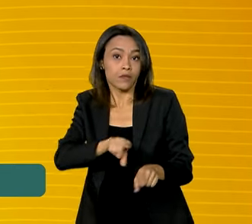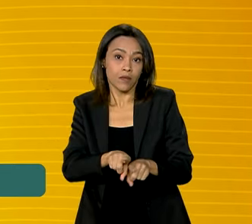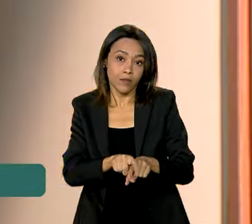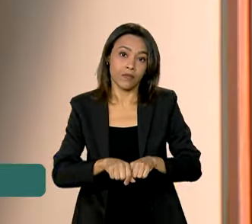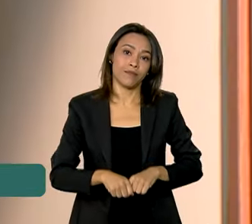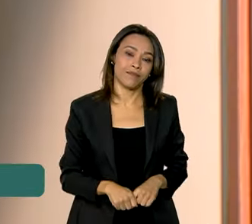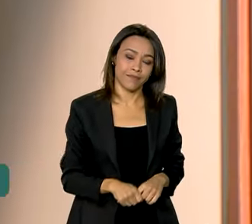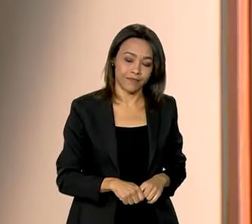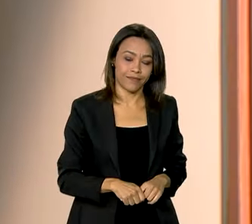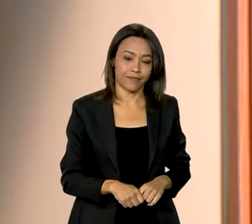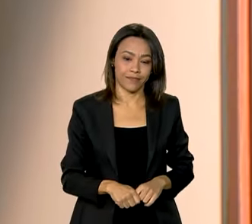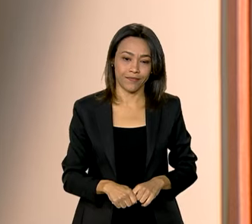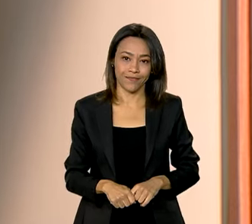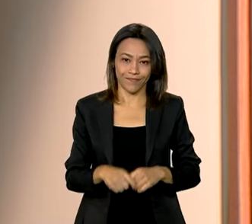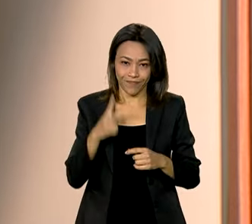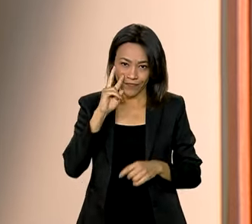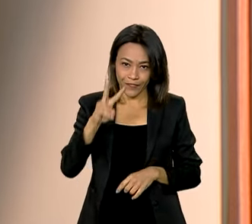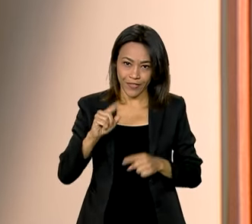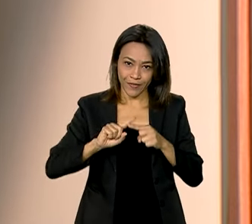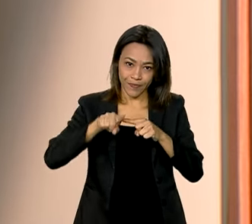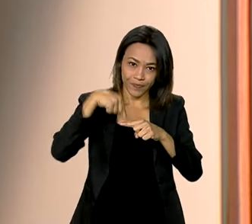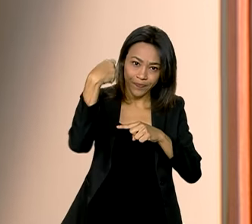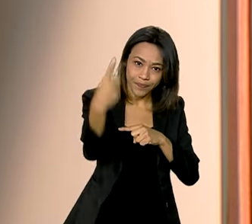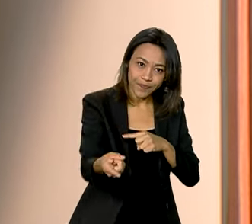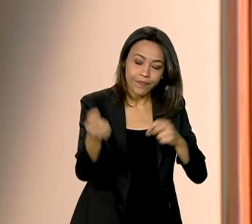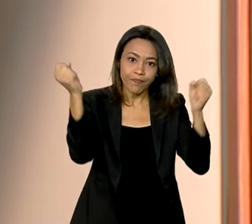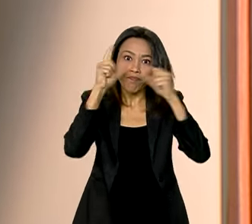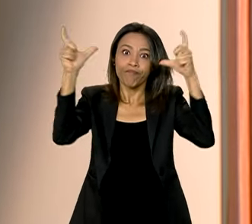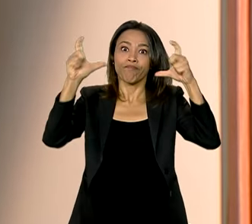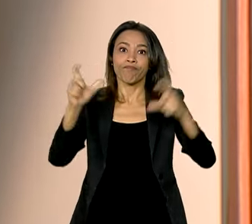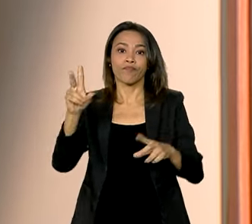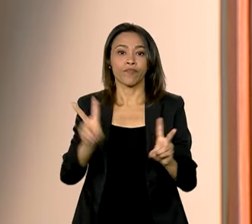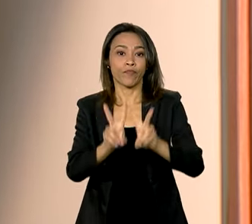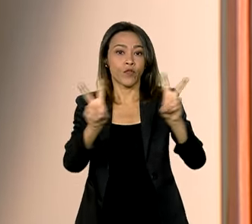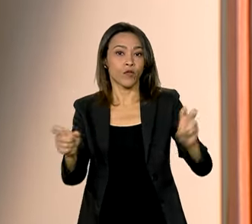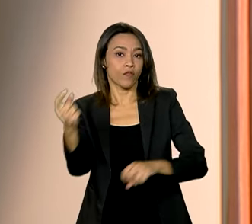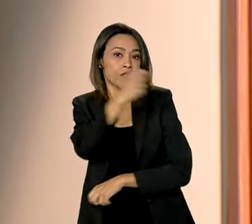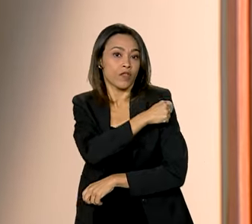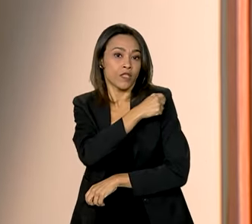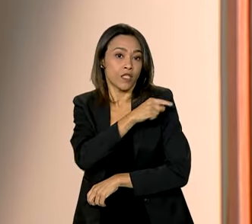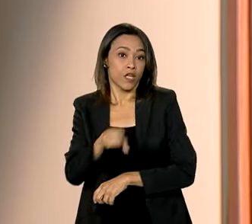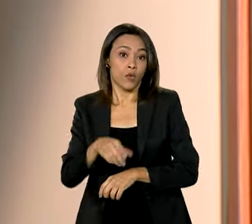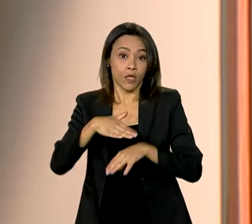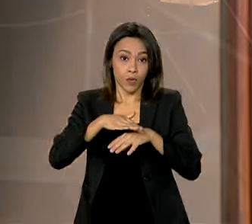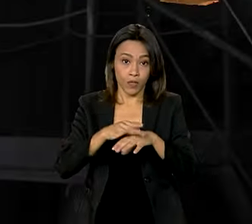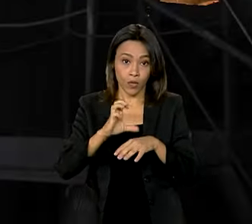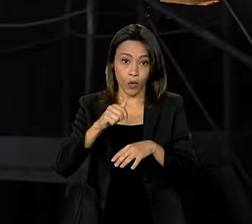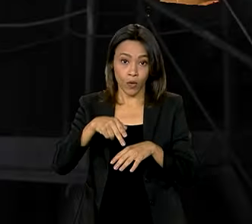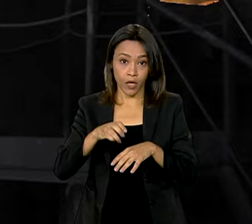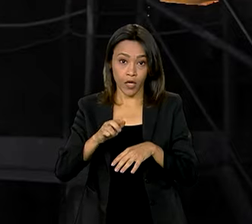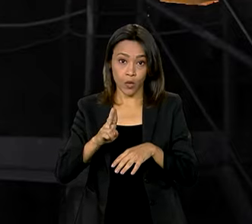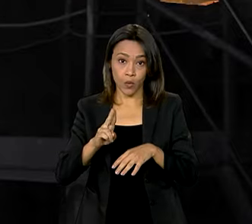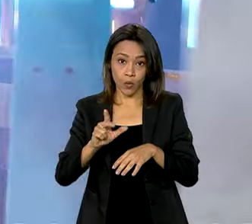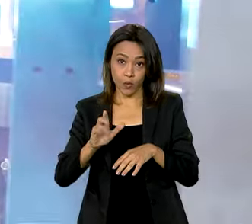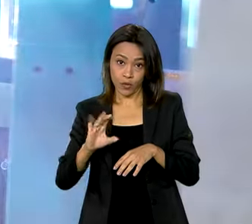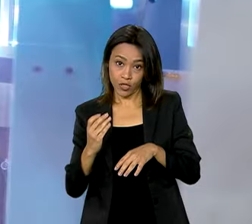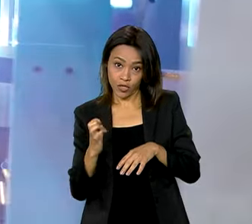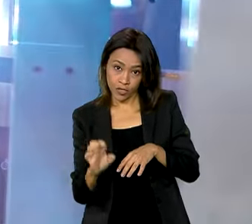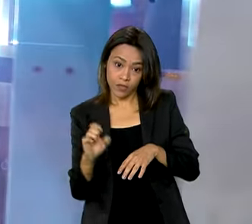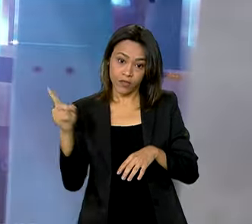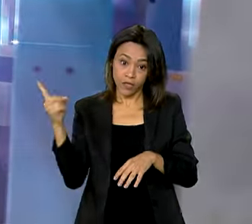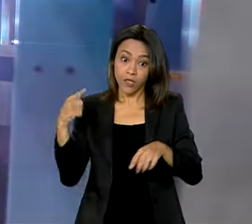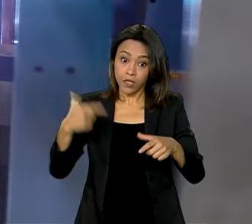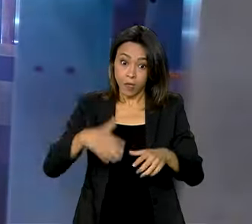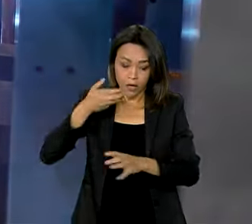populações. Veja a seguir, alerta sobre a vacinação para coqueluche. E mais, produção industrial